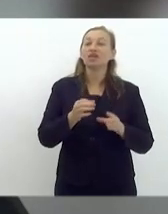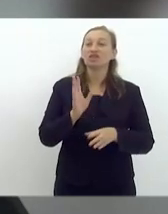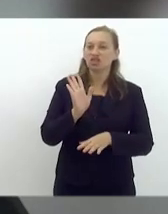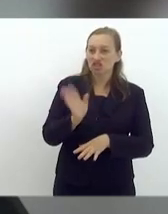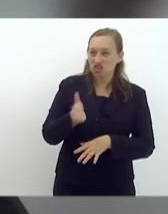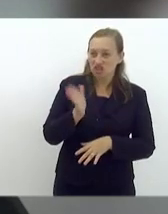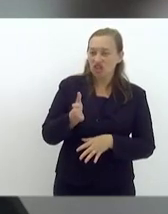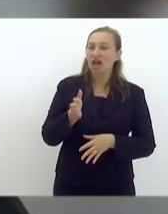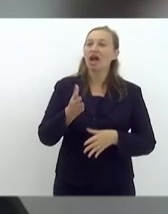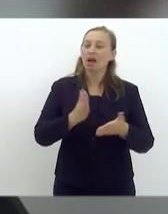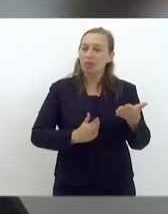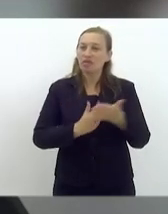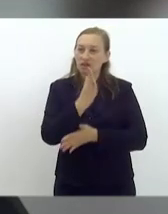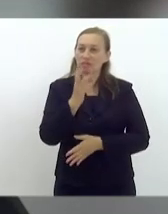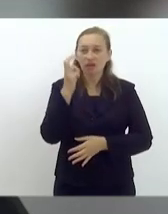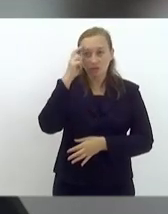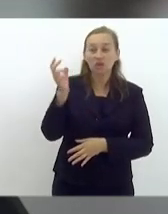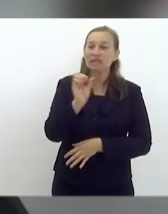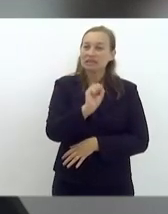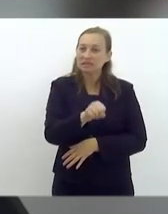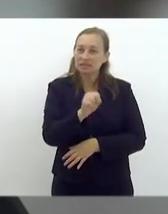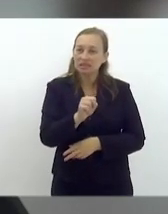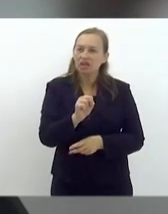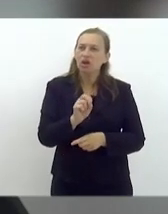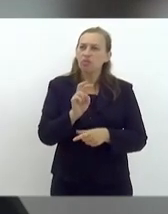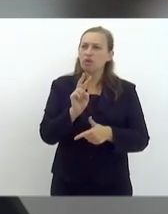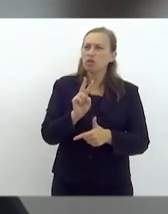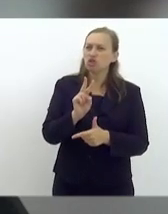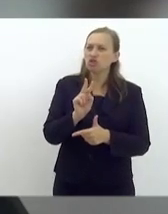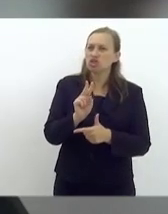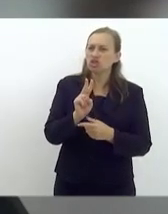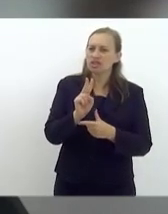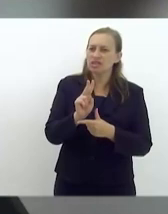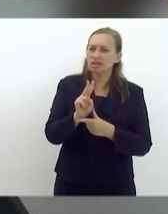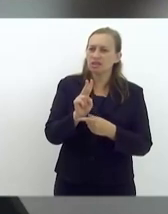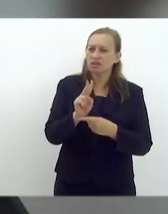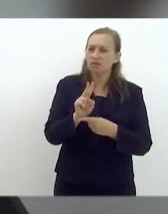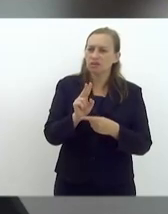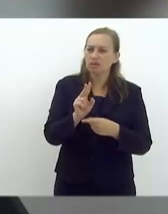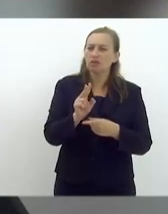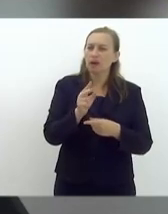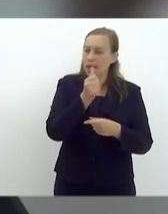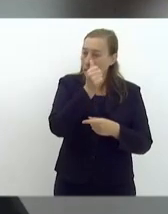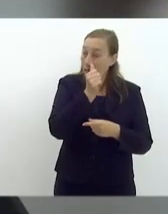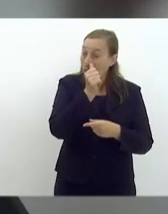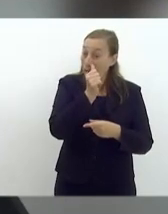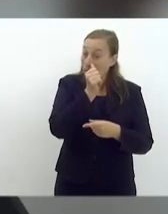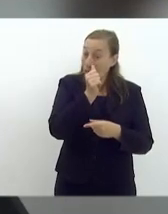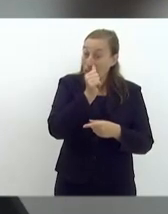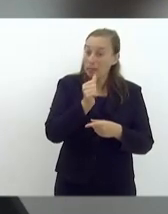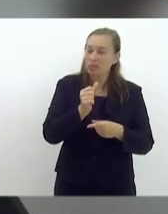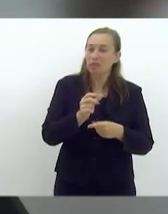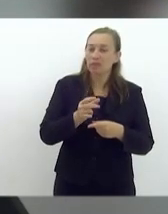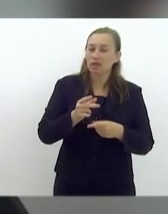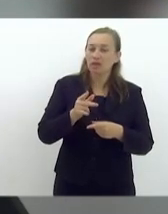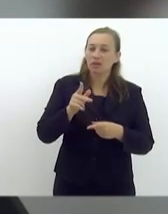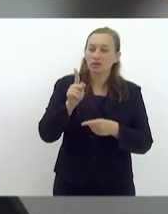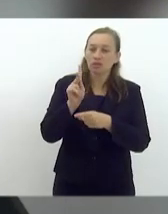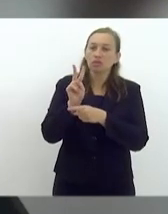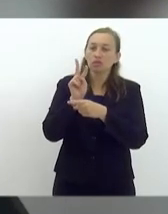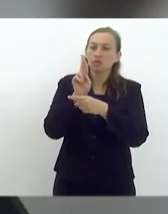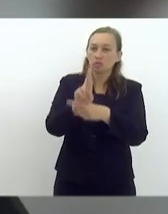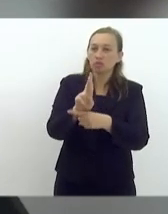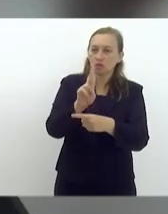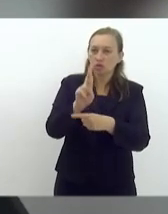da Tatiana Obrigada o promotor de justiça do Rio de Janeiro salve a gente conversou com ele ele já